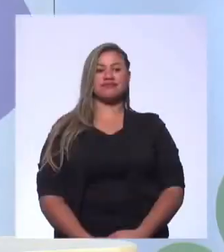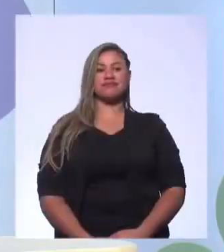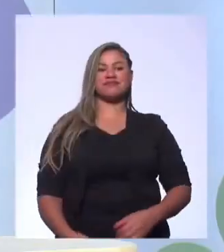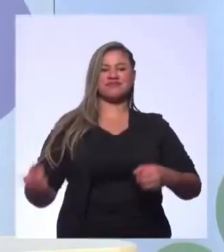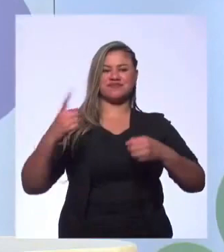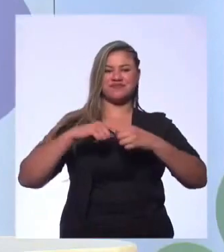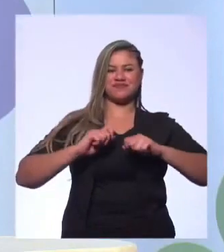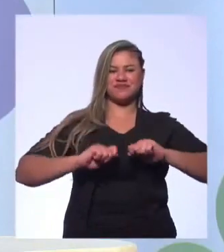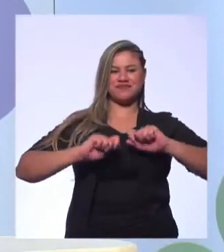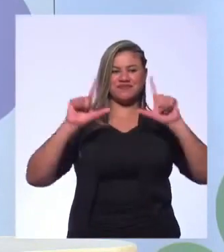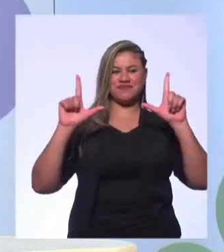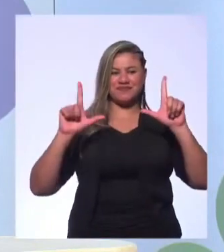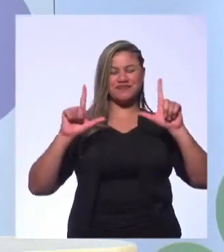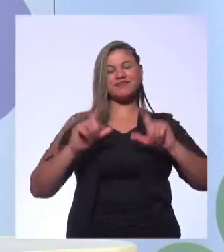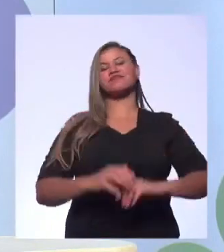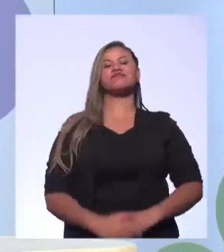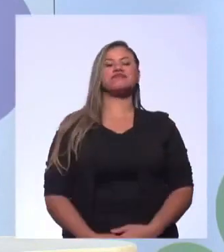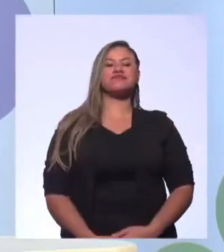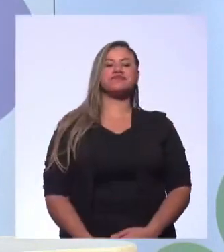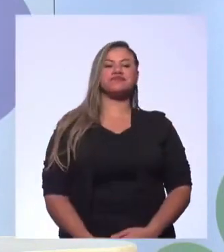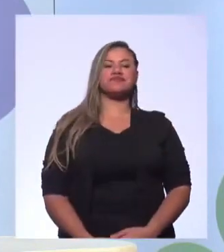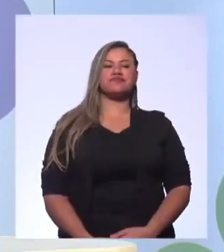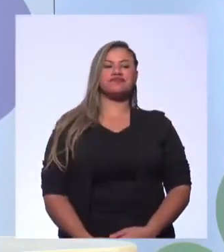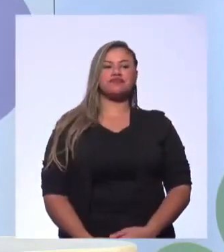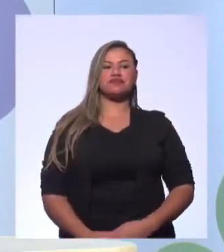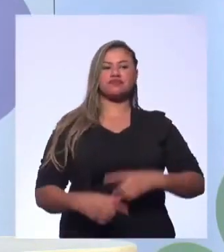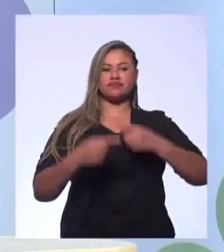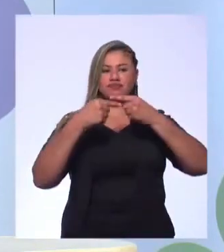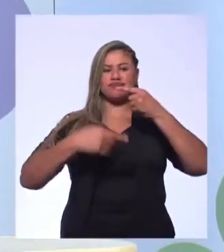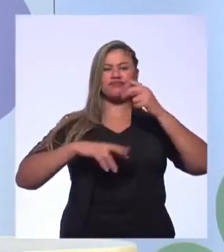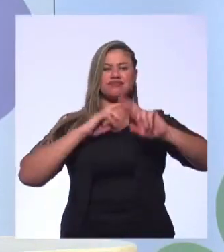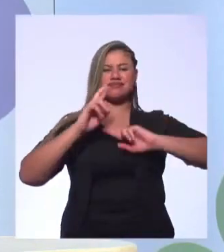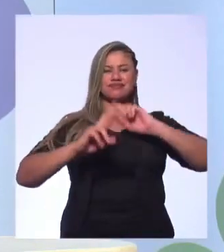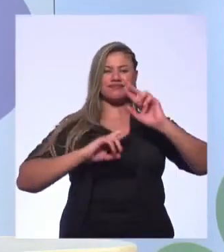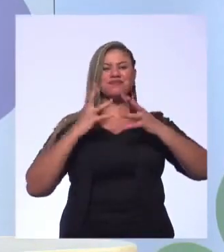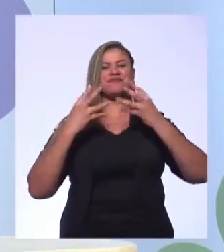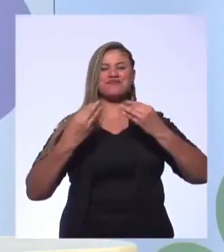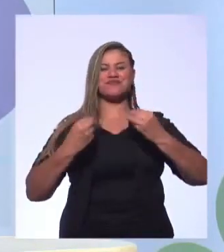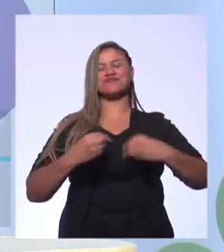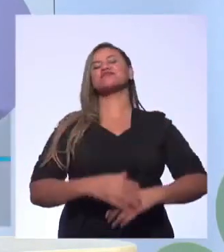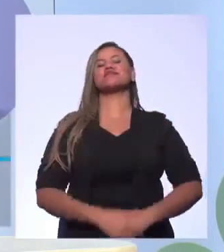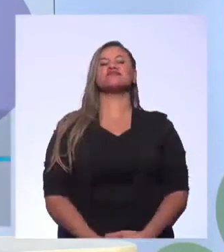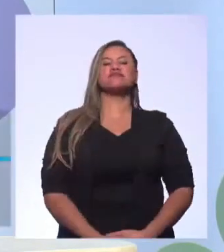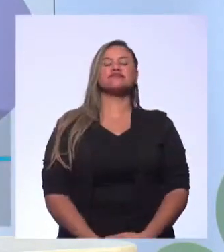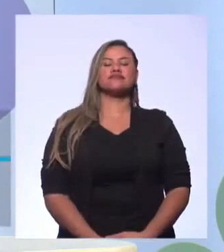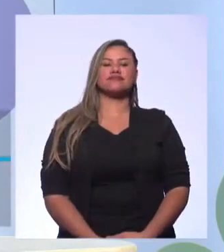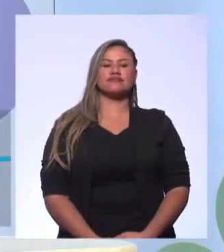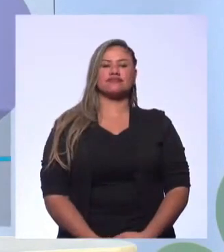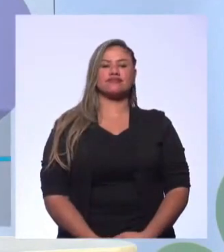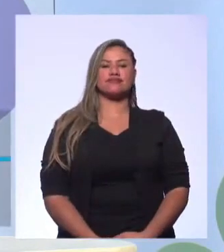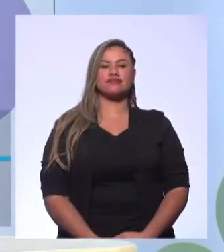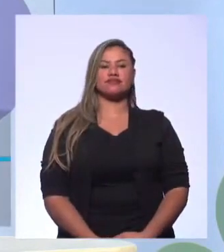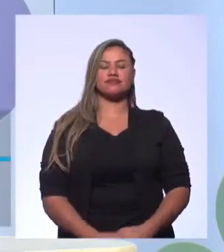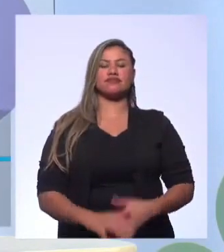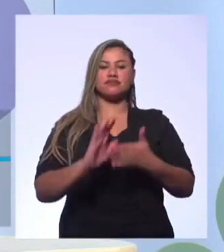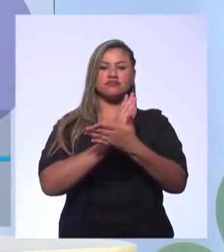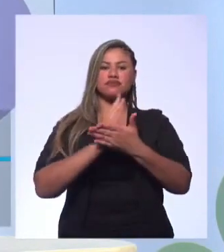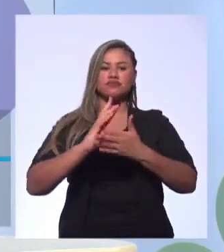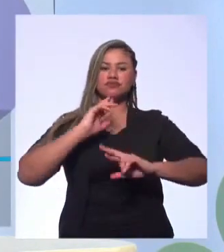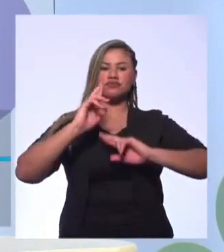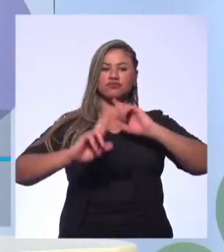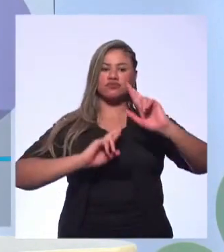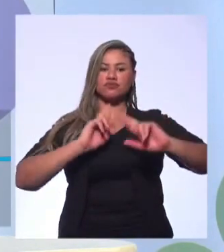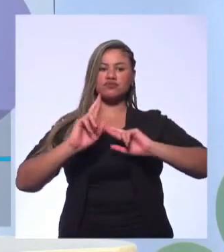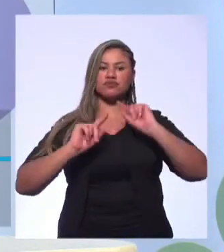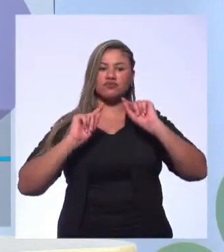Voltando aqui do chat, pessoal. Super participação aqui, a galera participando bastante, Simone. Alguns responderam só